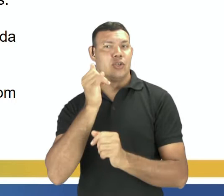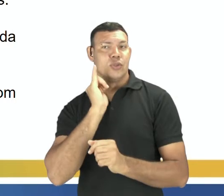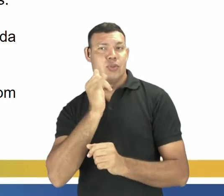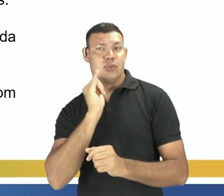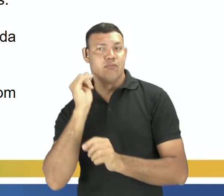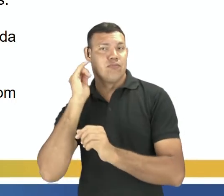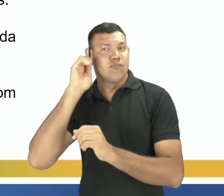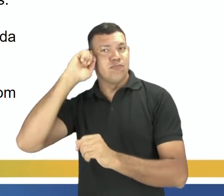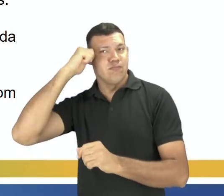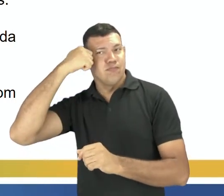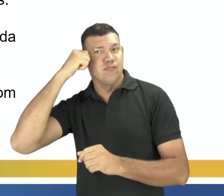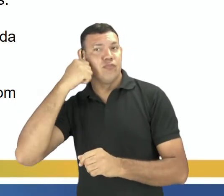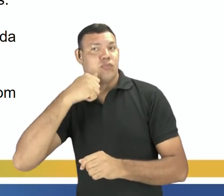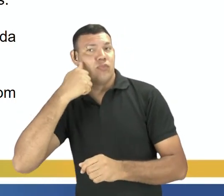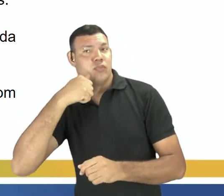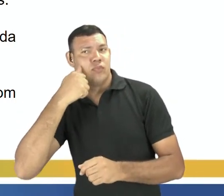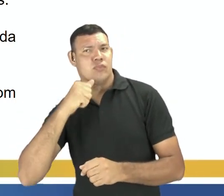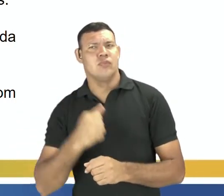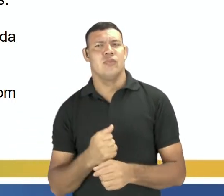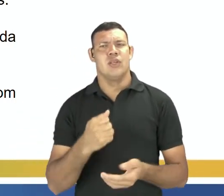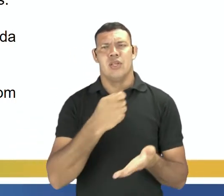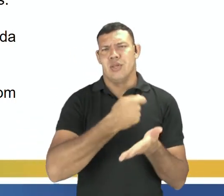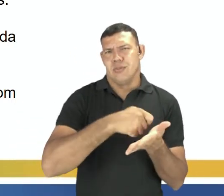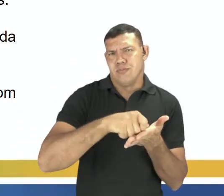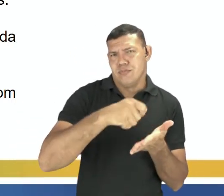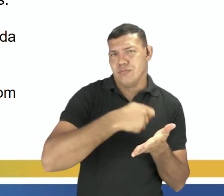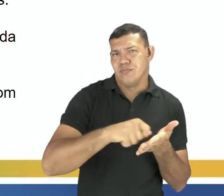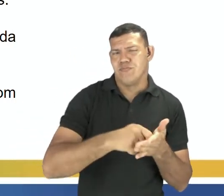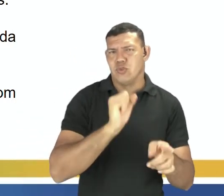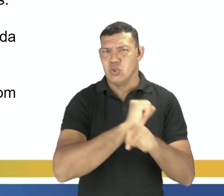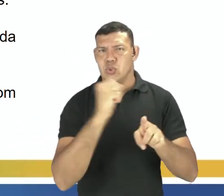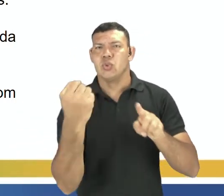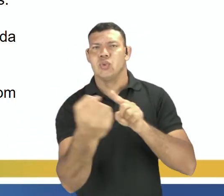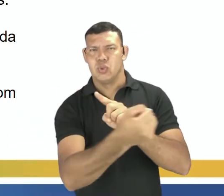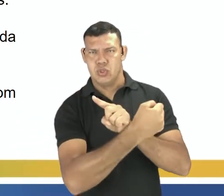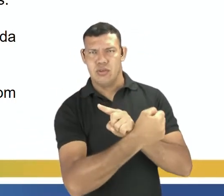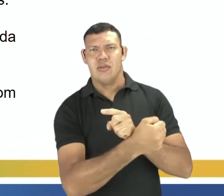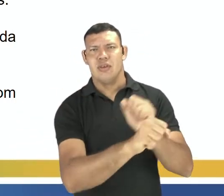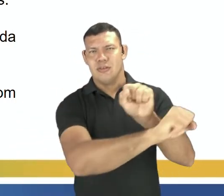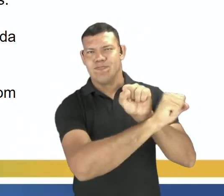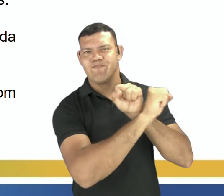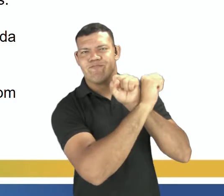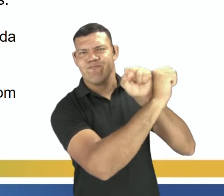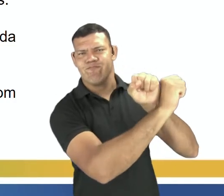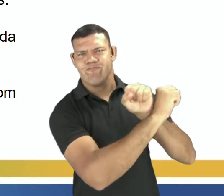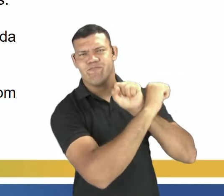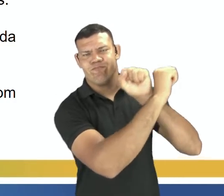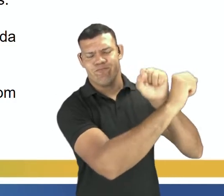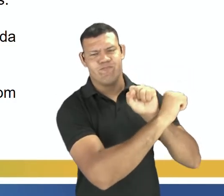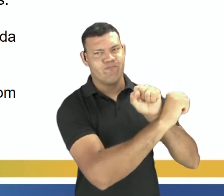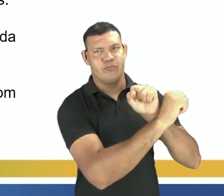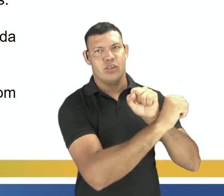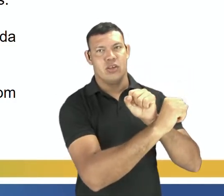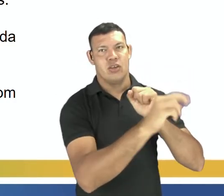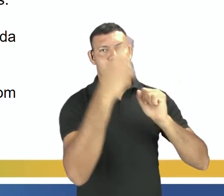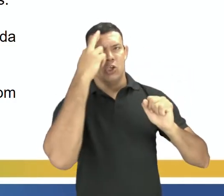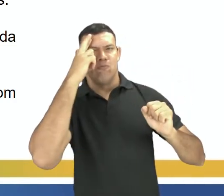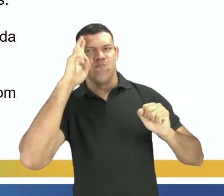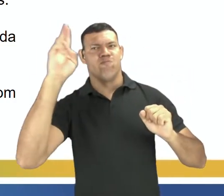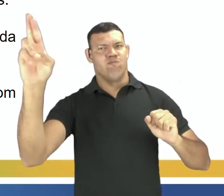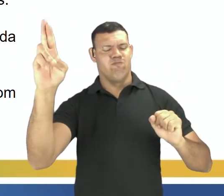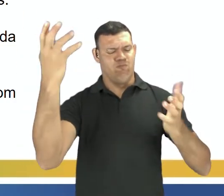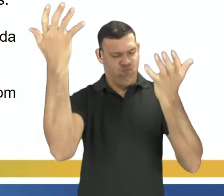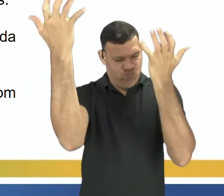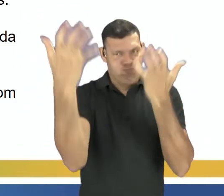temos o autor trazendo essa parte social que fala sobre a questão da escravidão, que os senhores não queriam